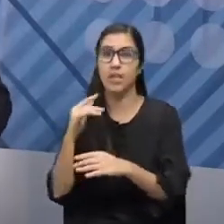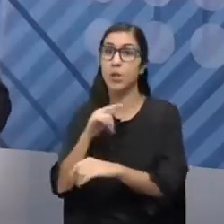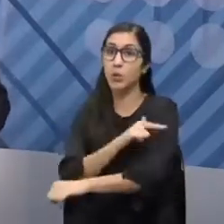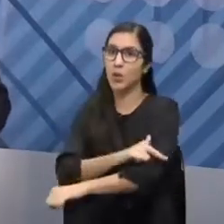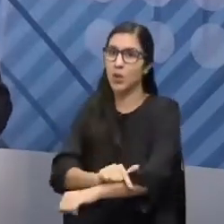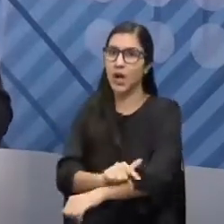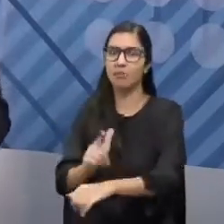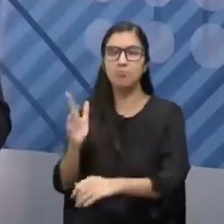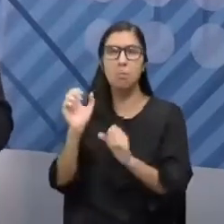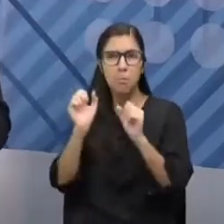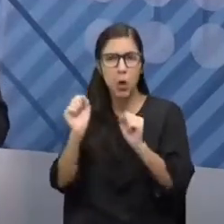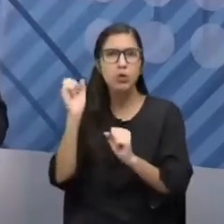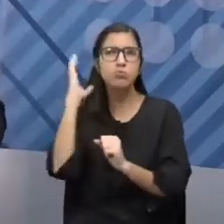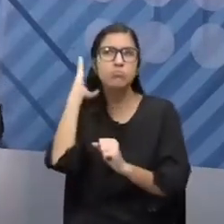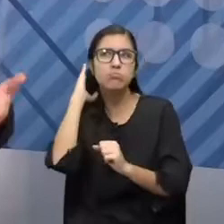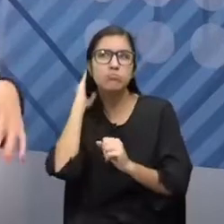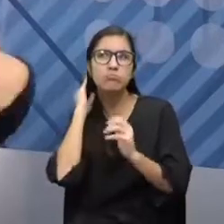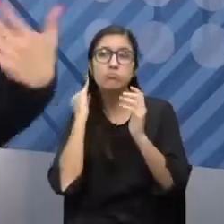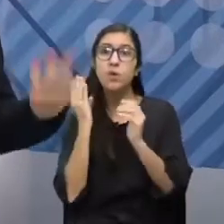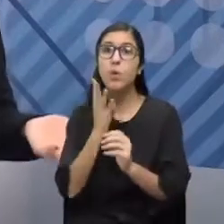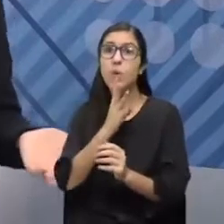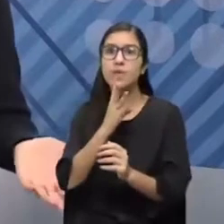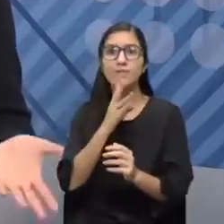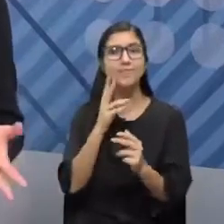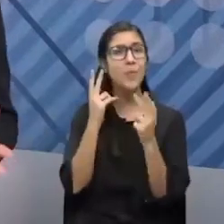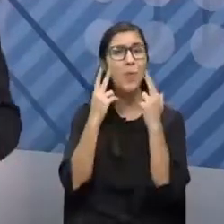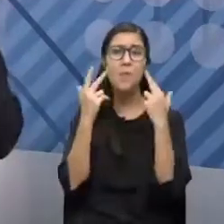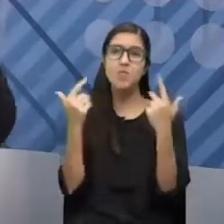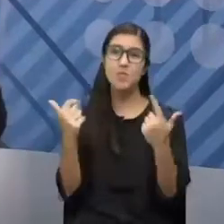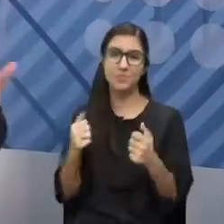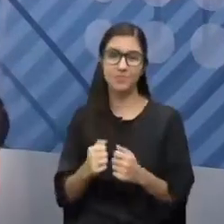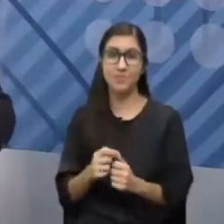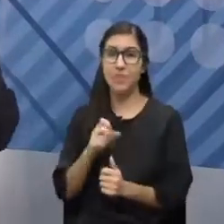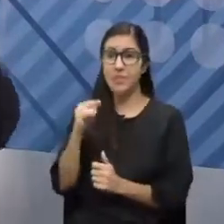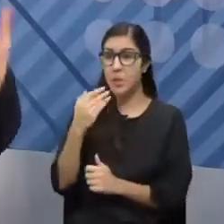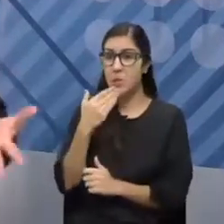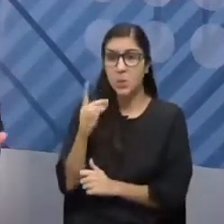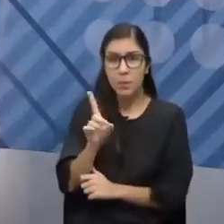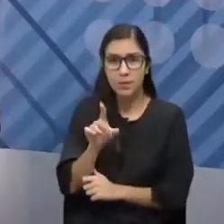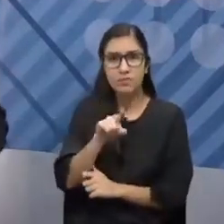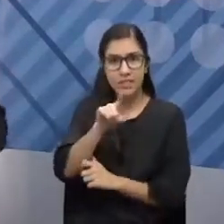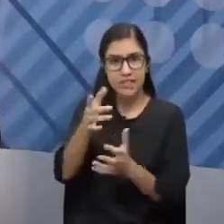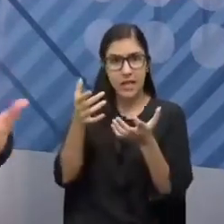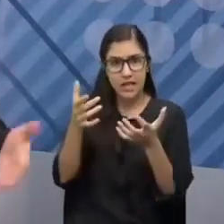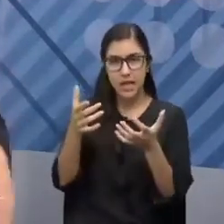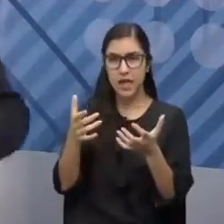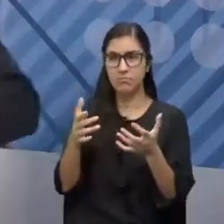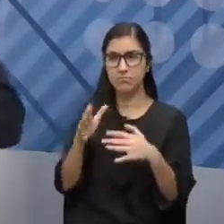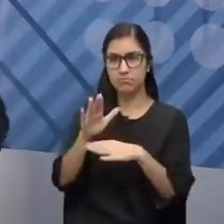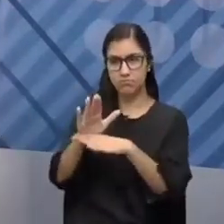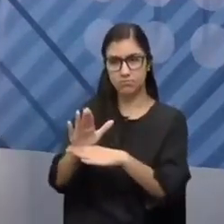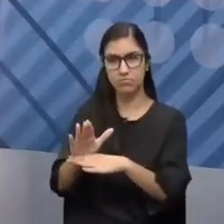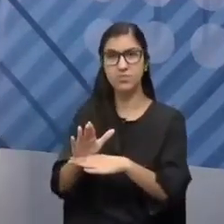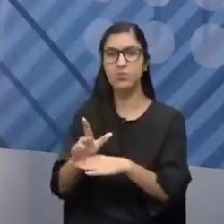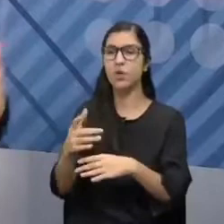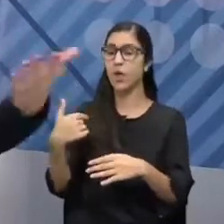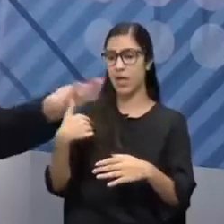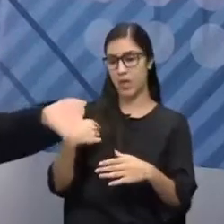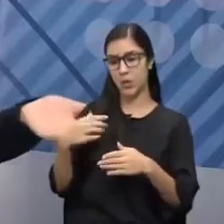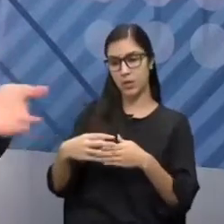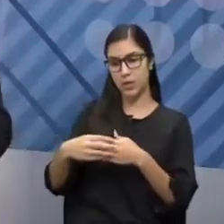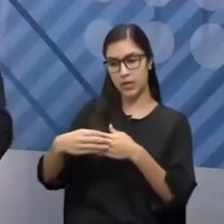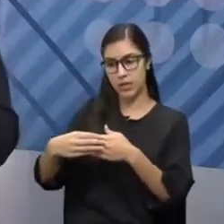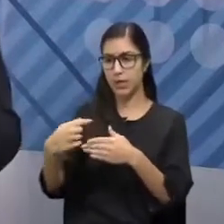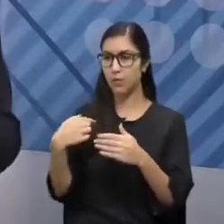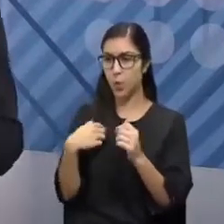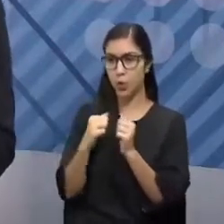educada, tocar no cabelo, para conhecer, isso é muito comum. E se não pedir, se vocês quiserem oferecer também, ó, vou ser seu guia, vou